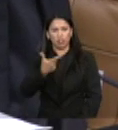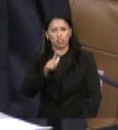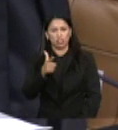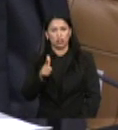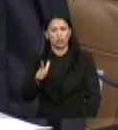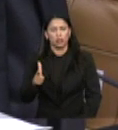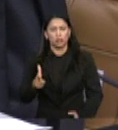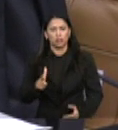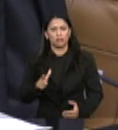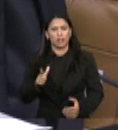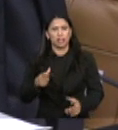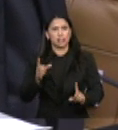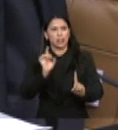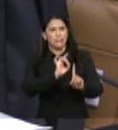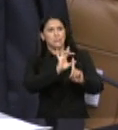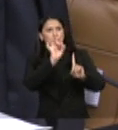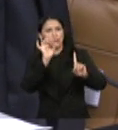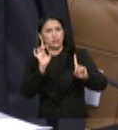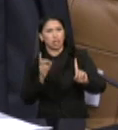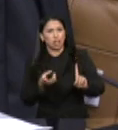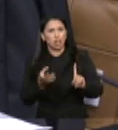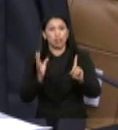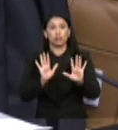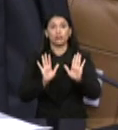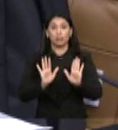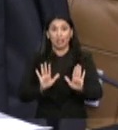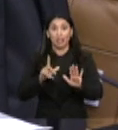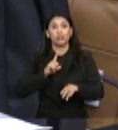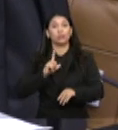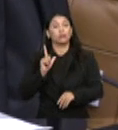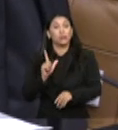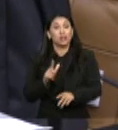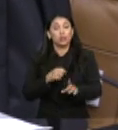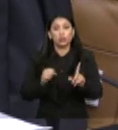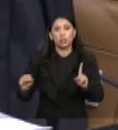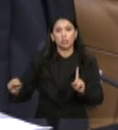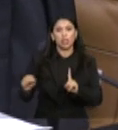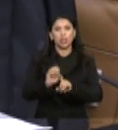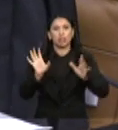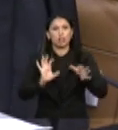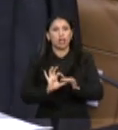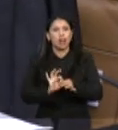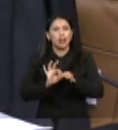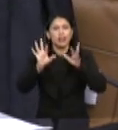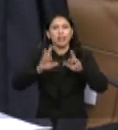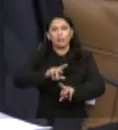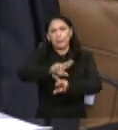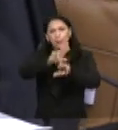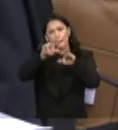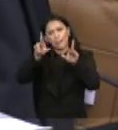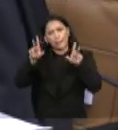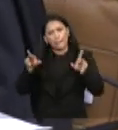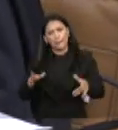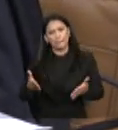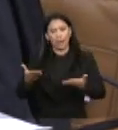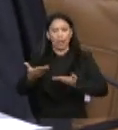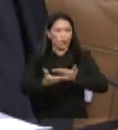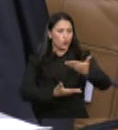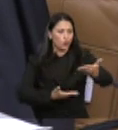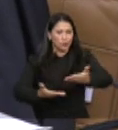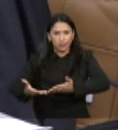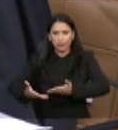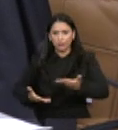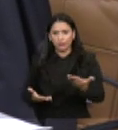nem privilégios e de uma sociedade livre aperte plural na convivência dos diferentes e